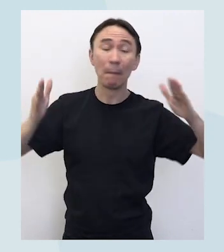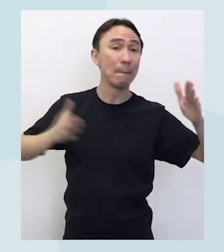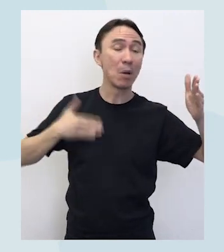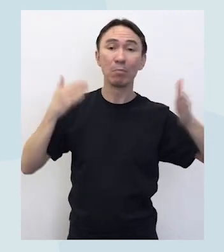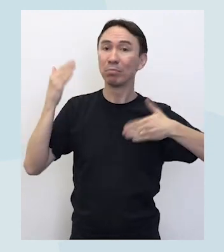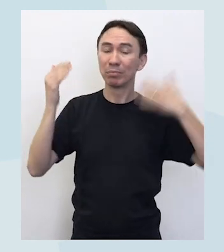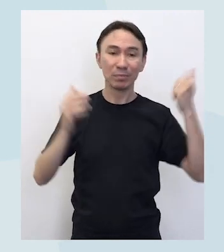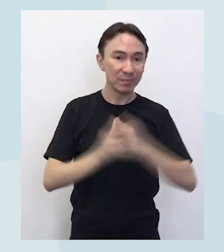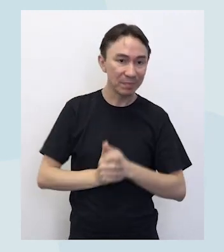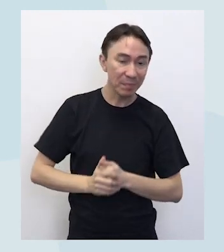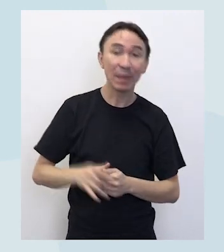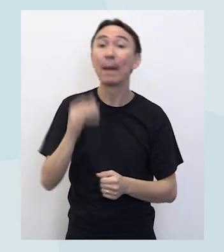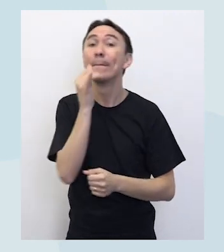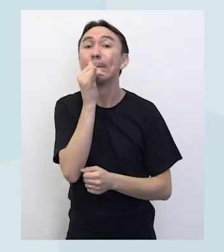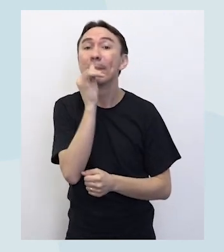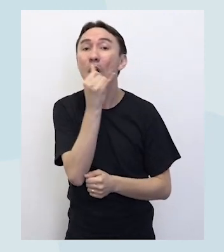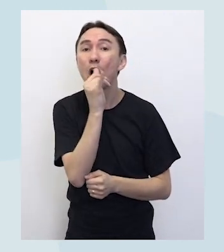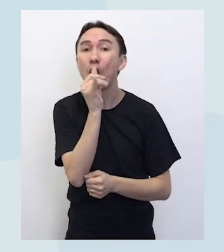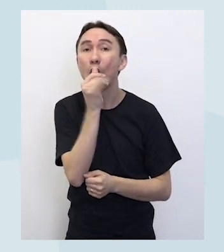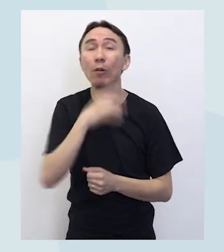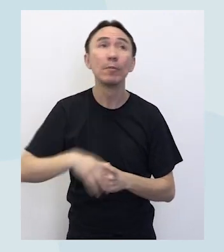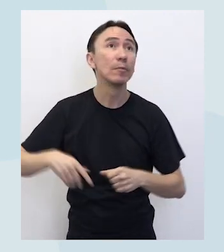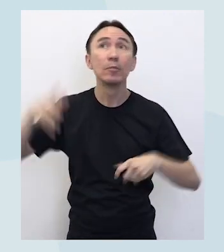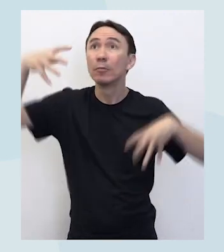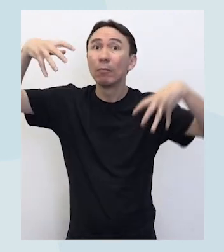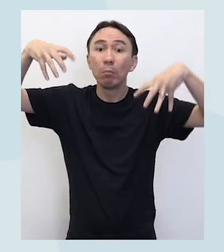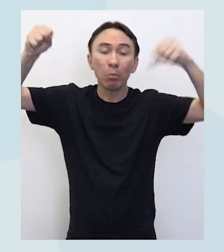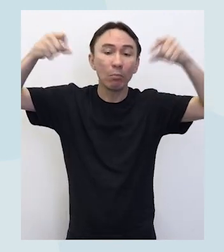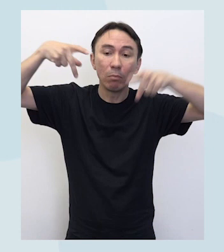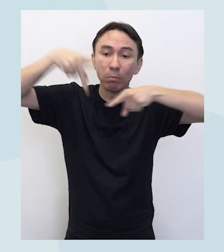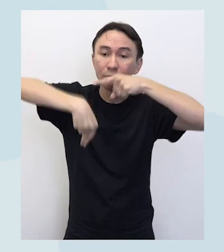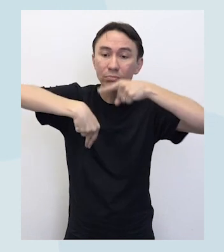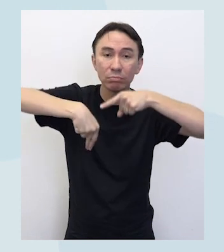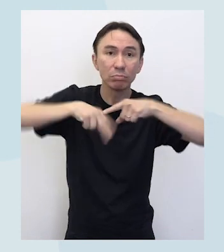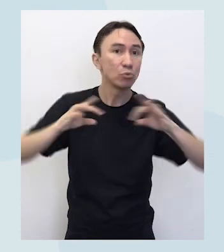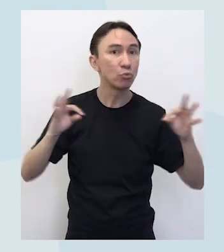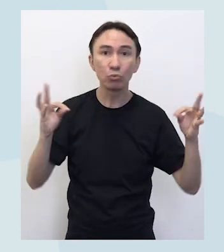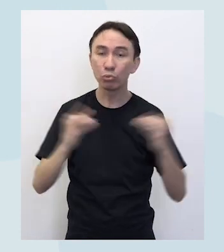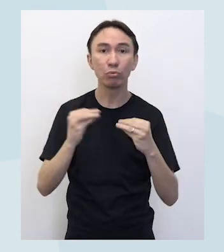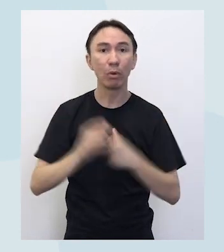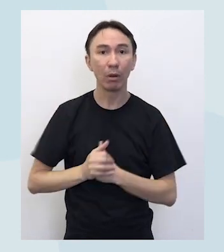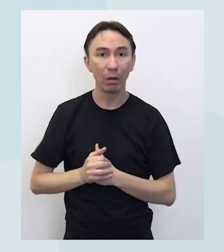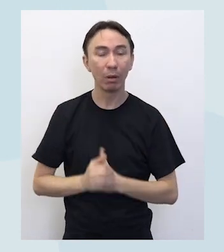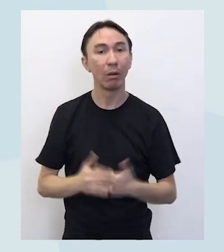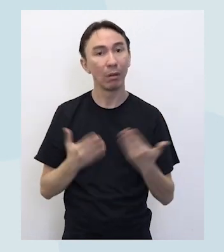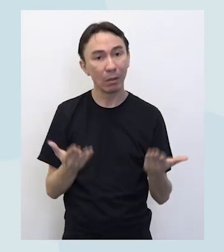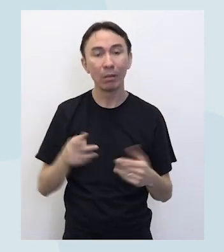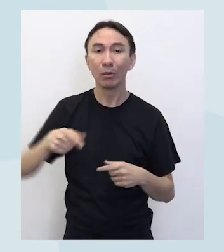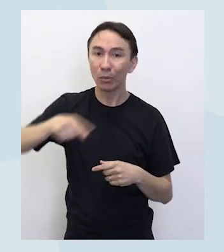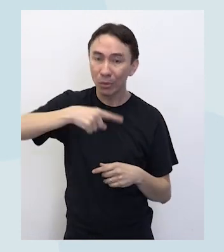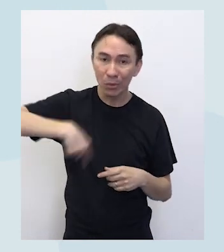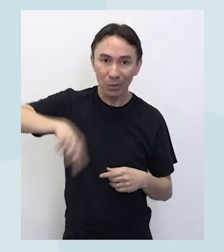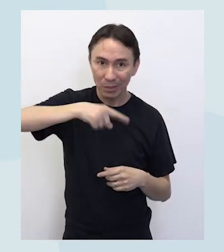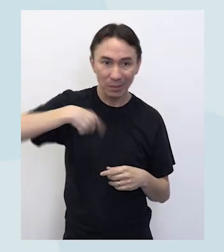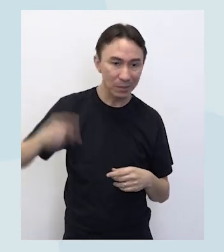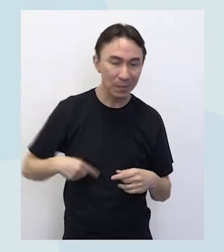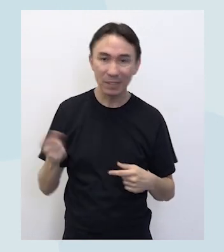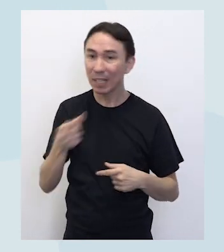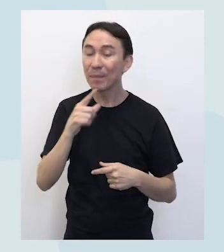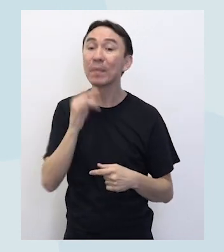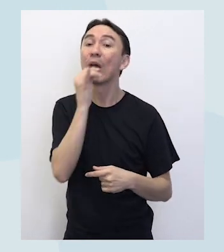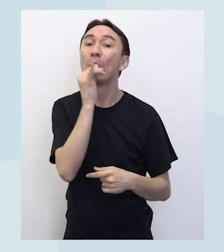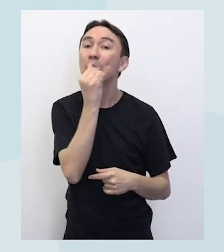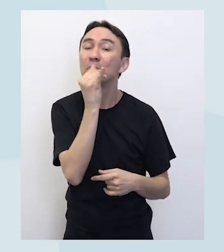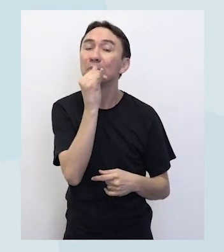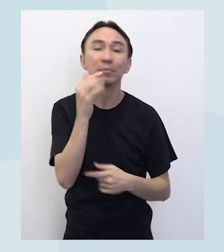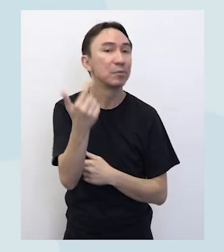né, do bairro inteiro aqui, né, o sistema elétrico aqui foi interrompido no bairro todo. Então, estamos sem luz. A única